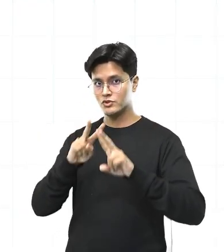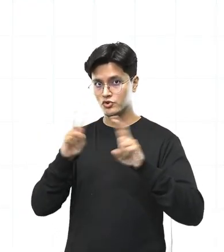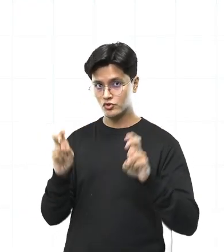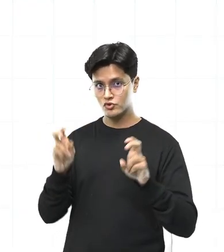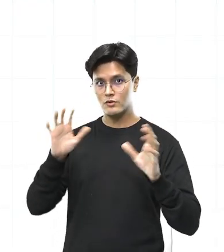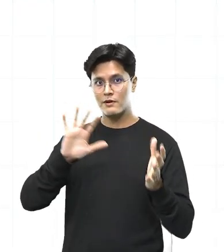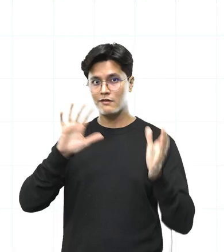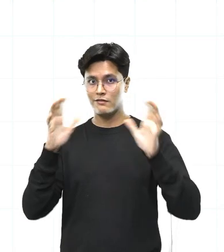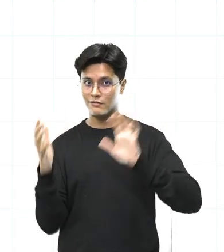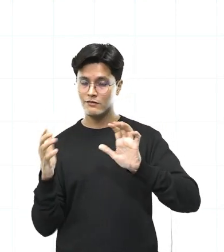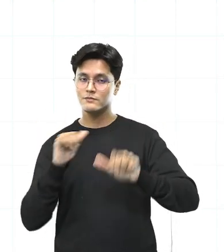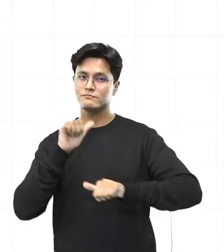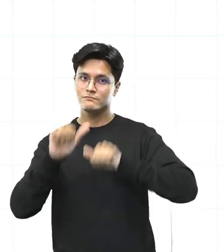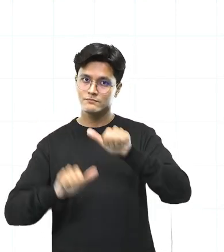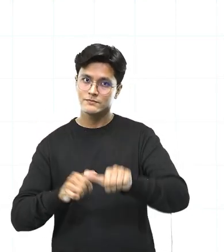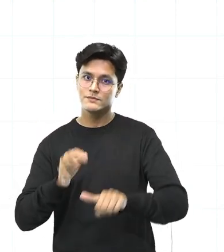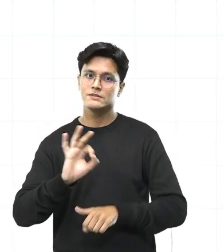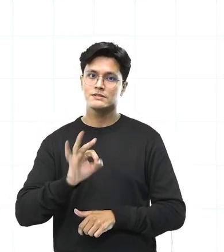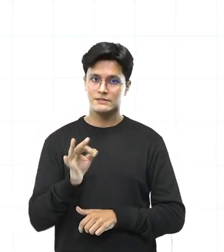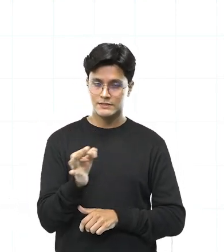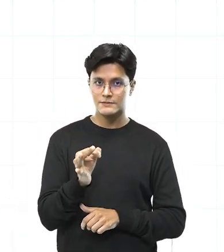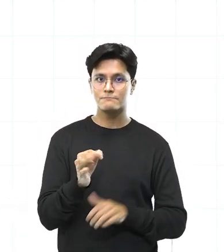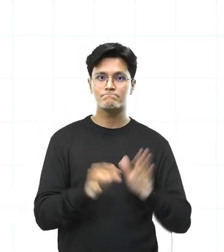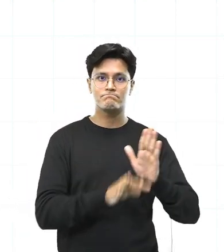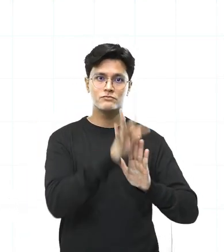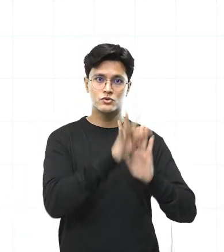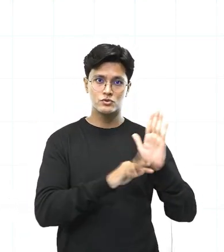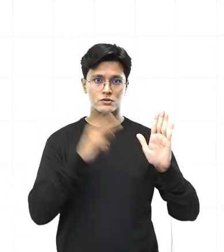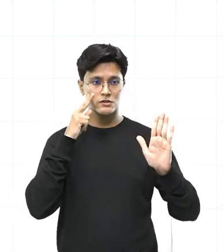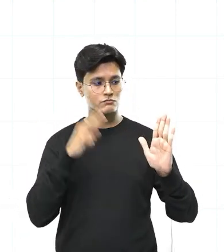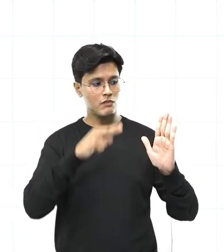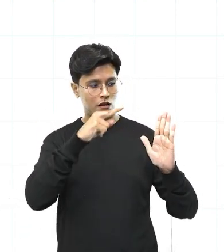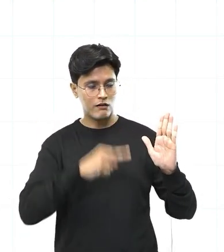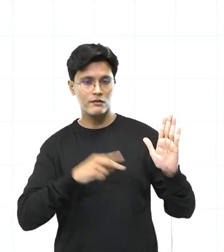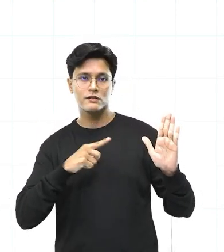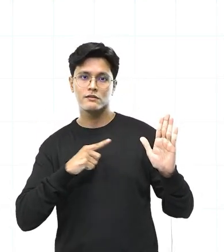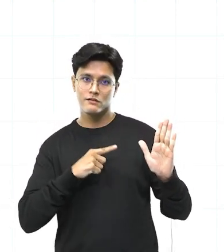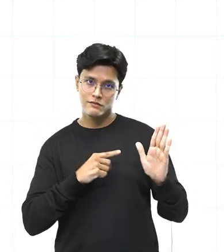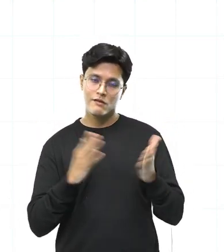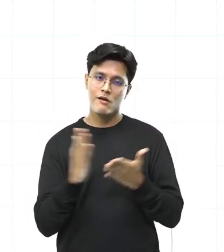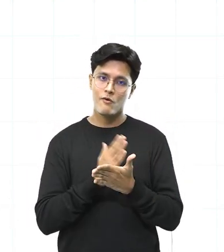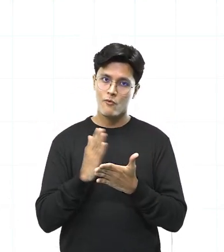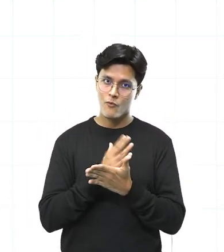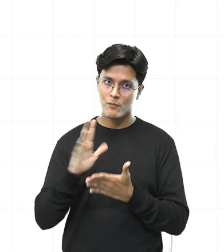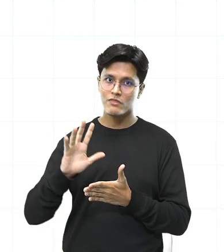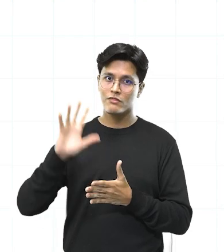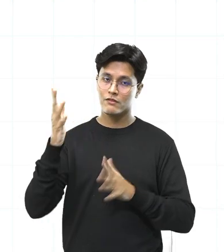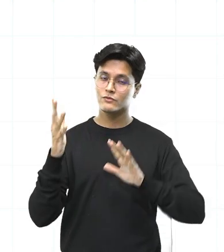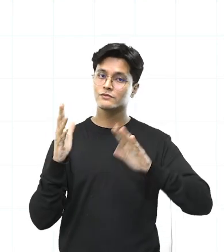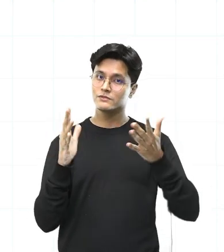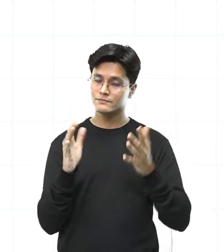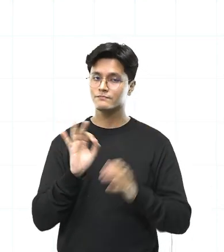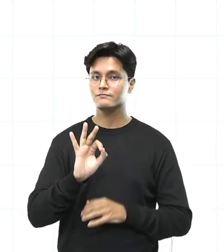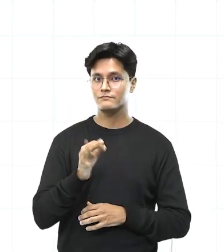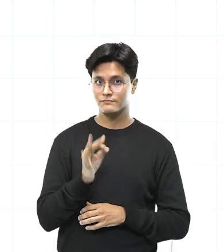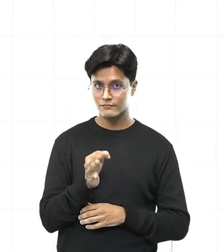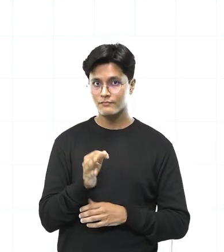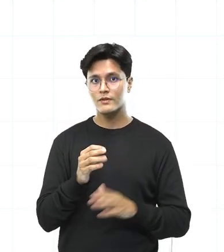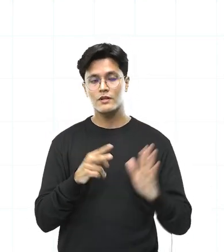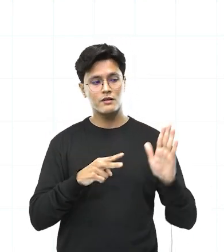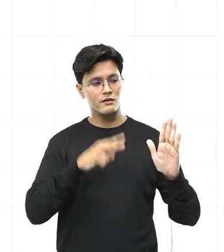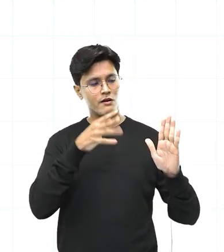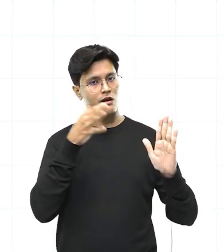mudanças climáticas, ok? E a partir desse texto nós vamos ver algumas situações. Então observem bem, né, cada parte desse